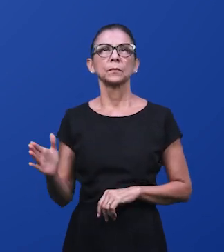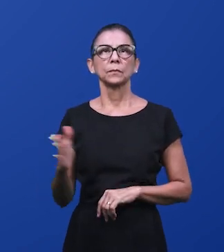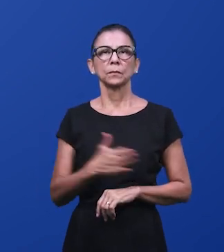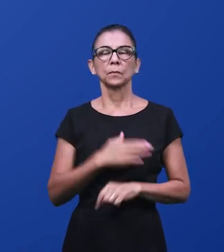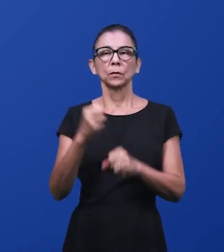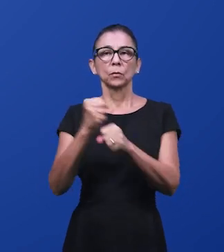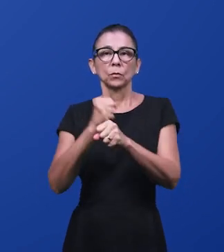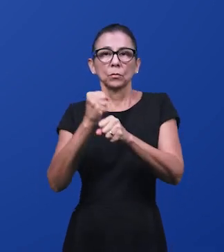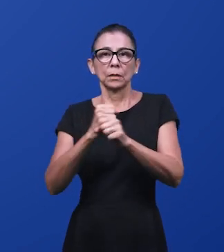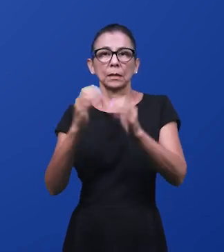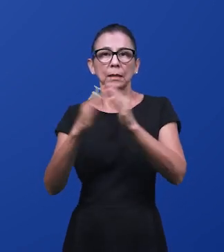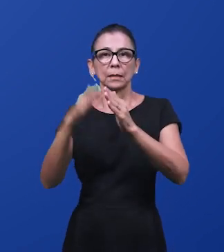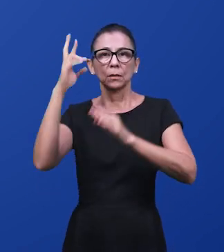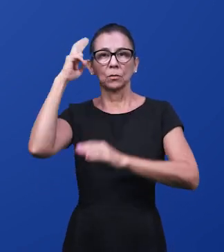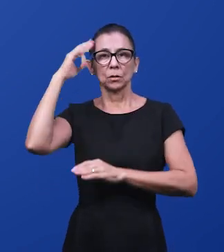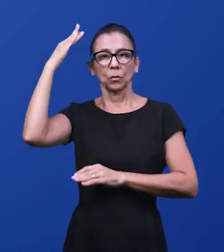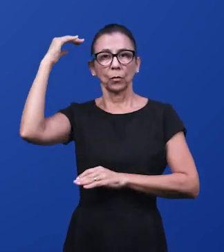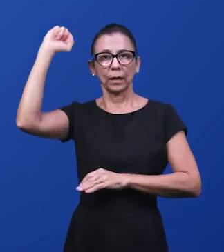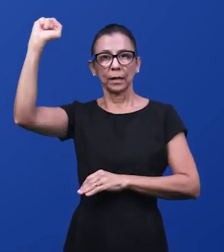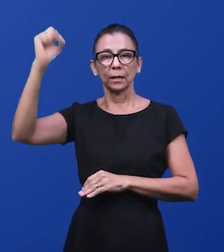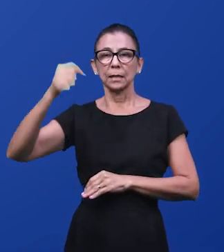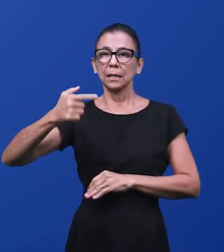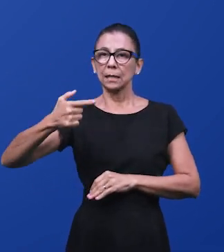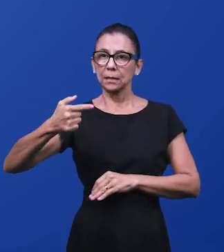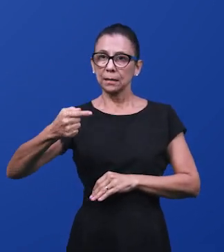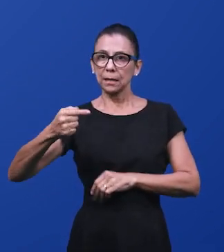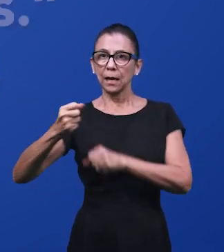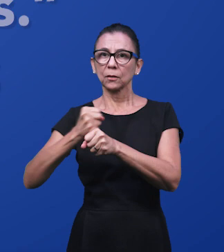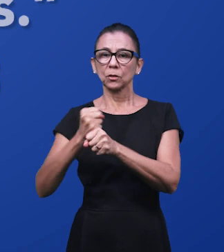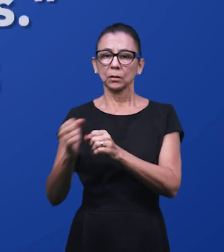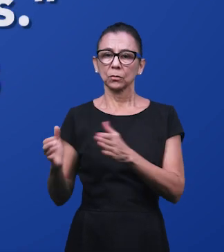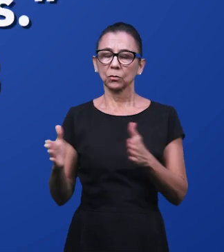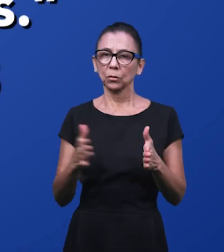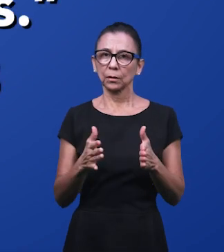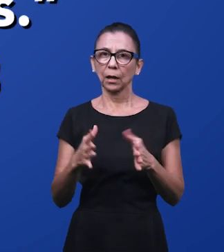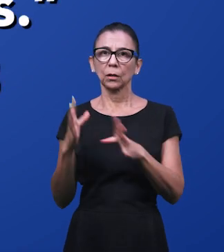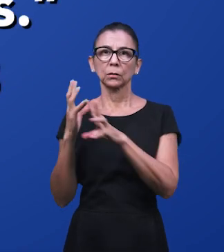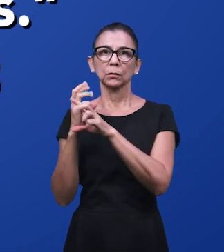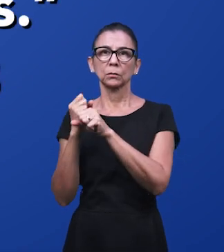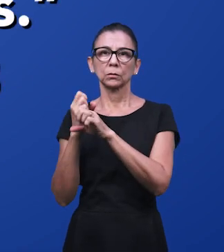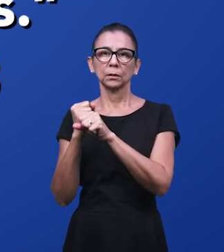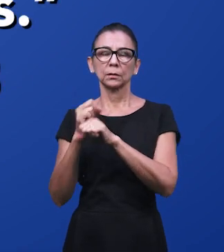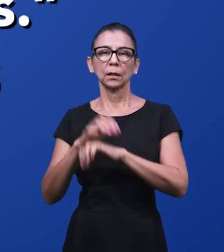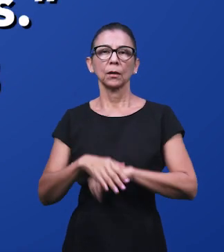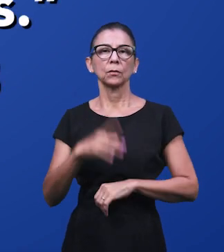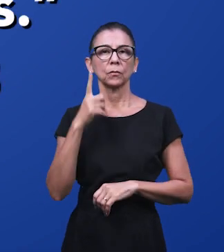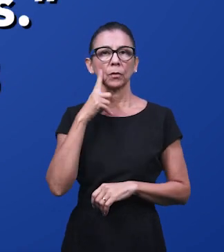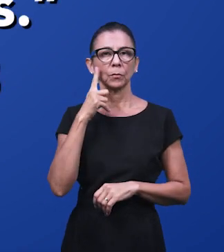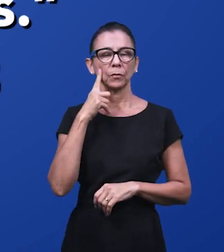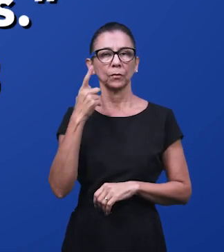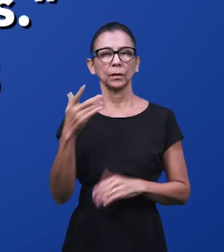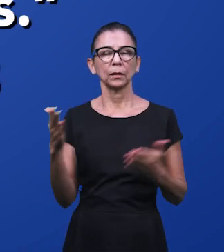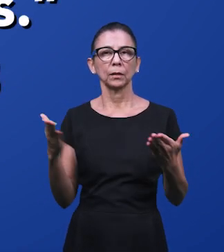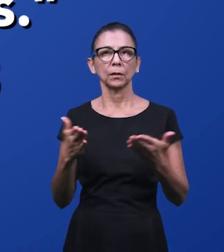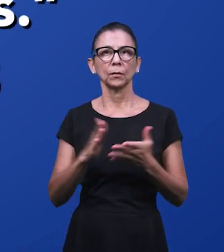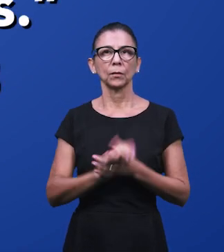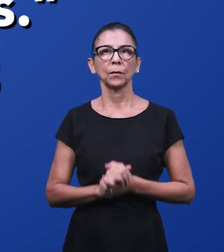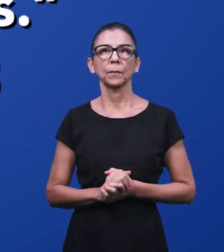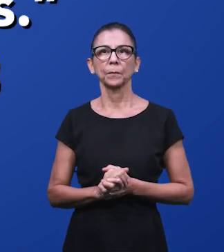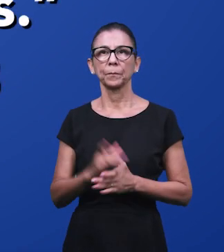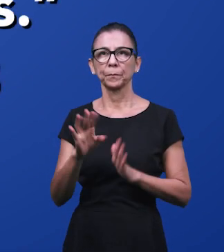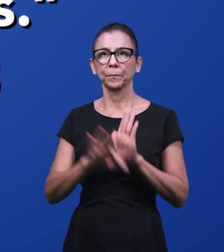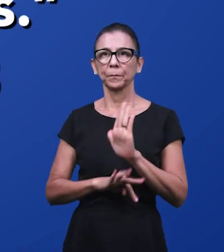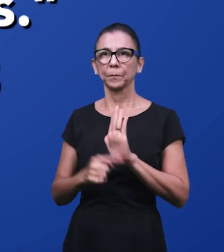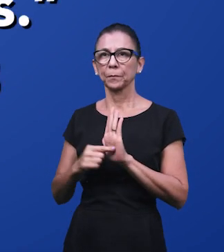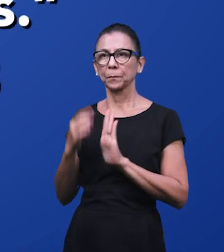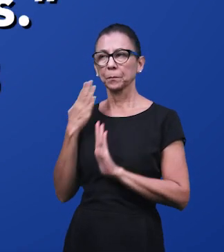texto localizado no livro de 1 Reis 6,38. Podemos confirmar no texto que diz: e no ano 1/10, no mês de